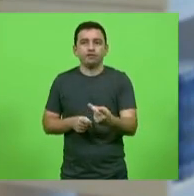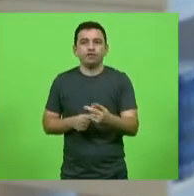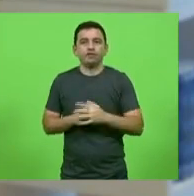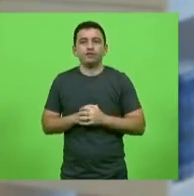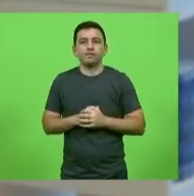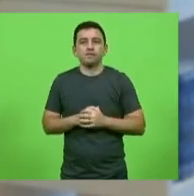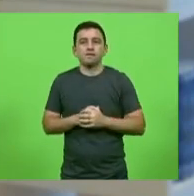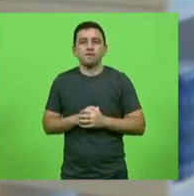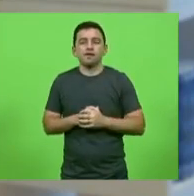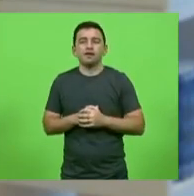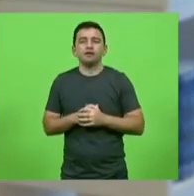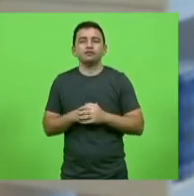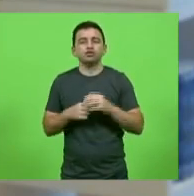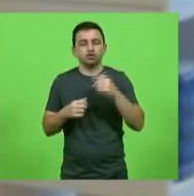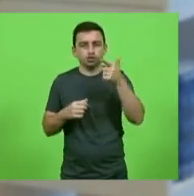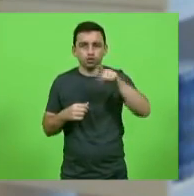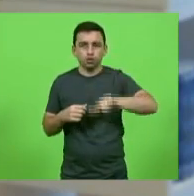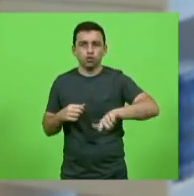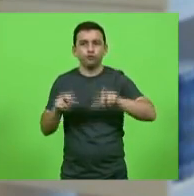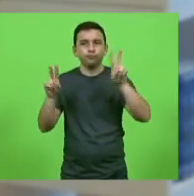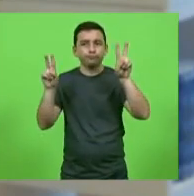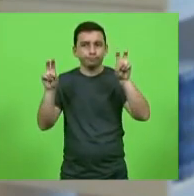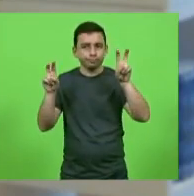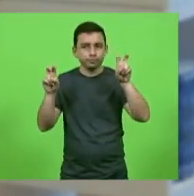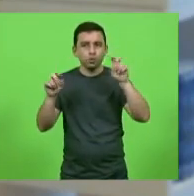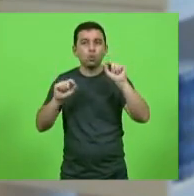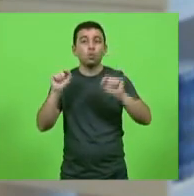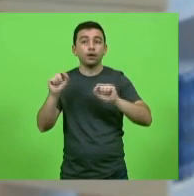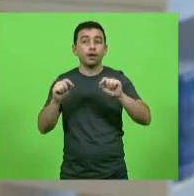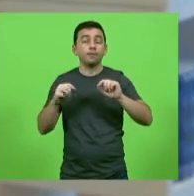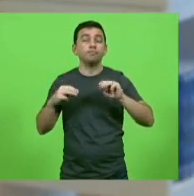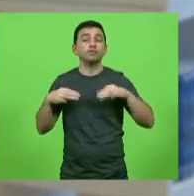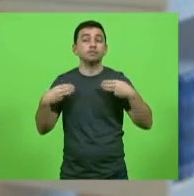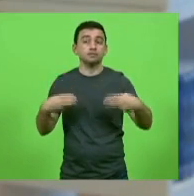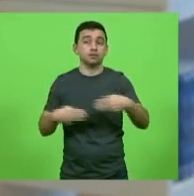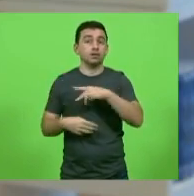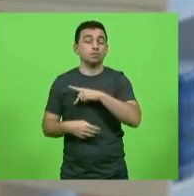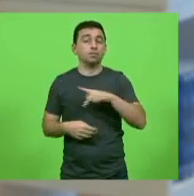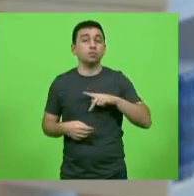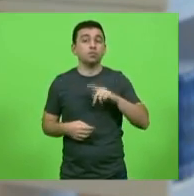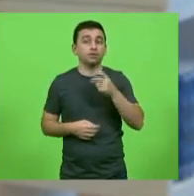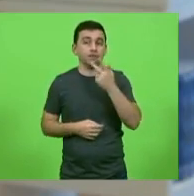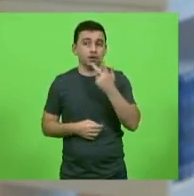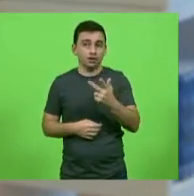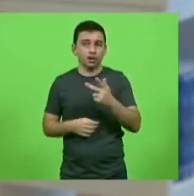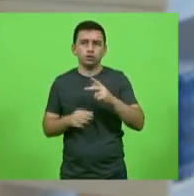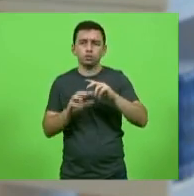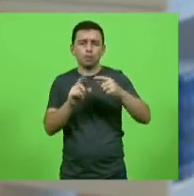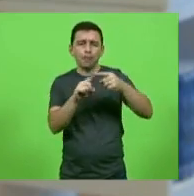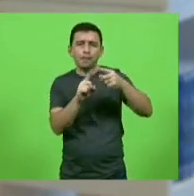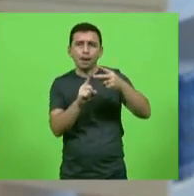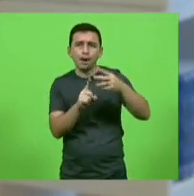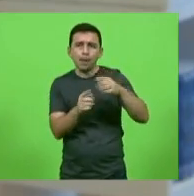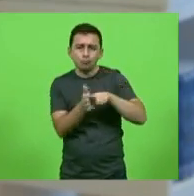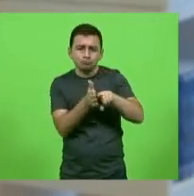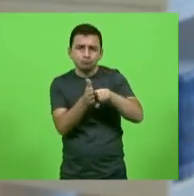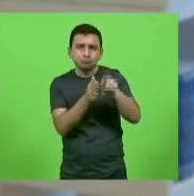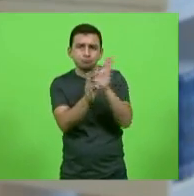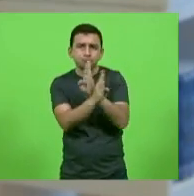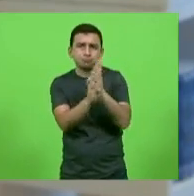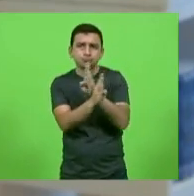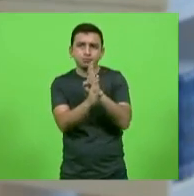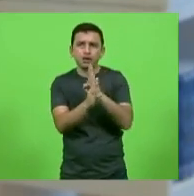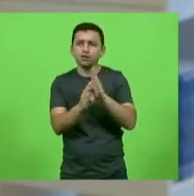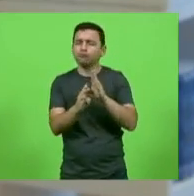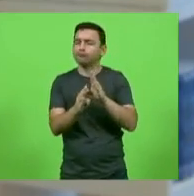se extrai, e novamente abro aspas, diz o Ministério Público, dos elementos apurados durante a investigação, contudo, não